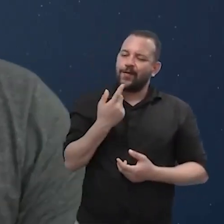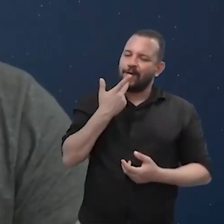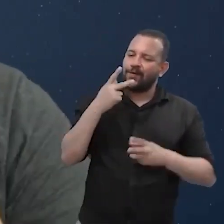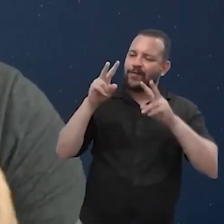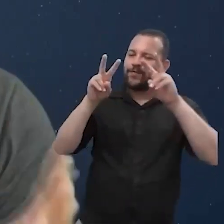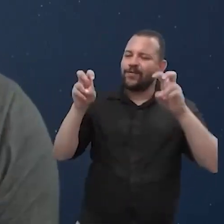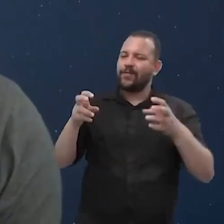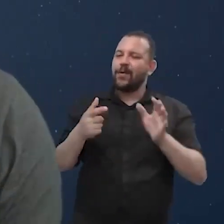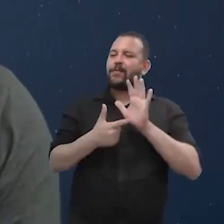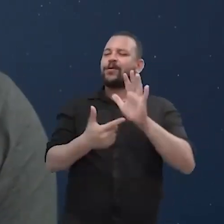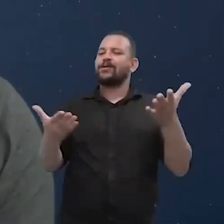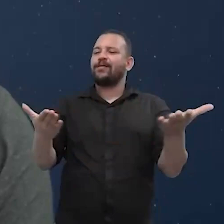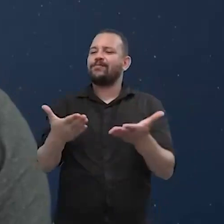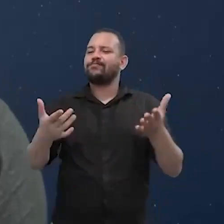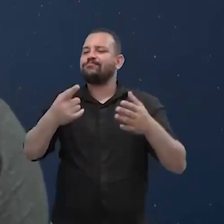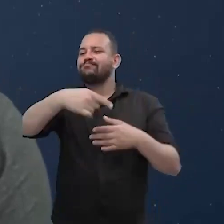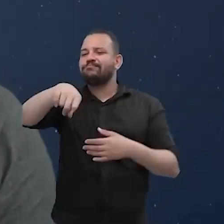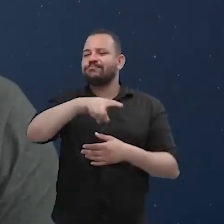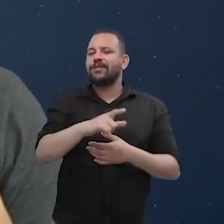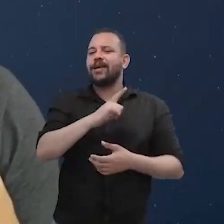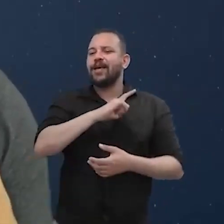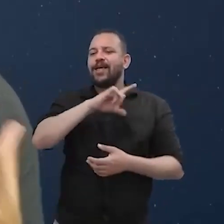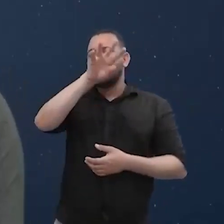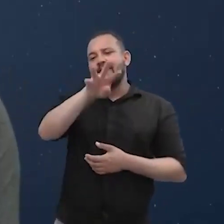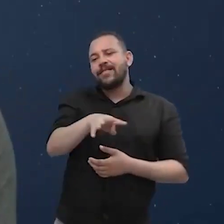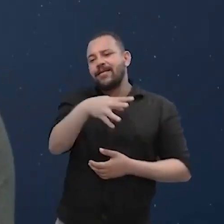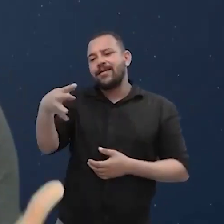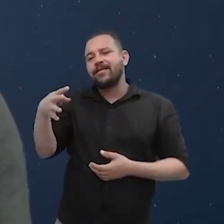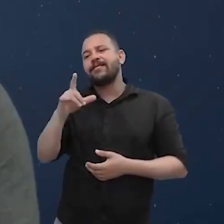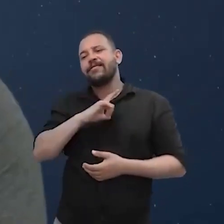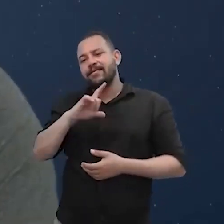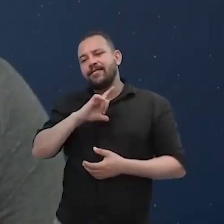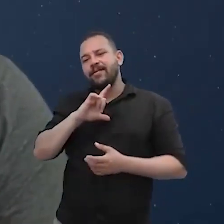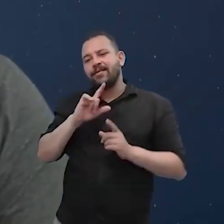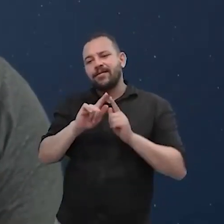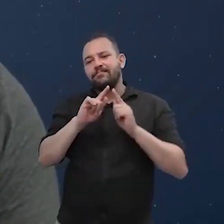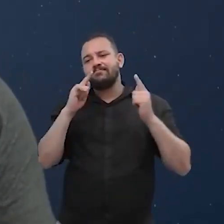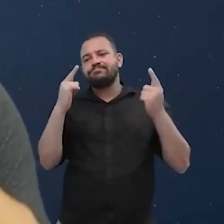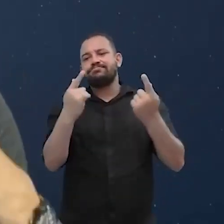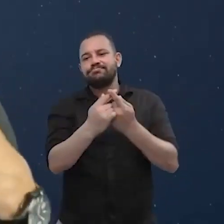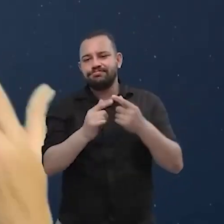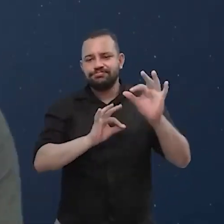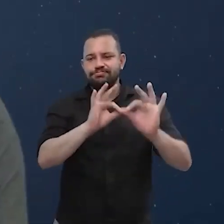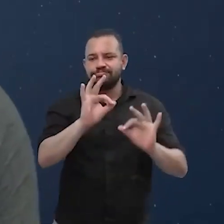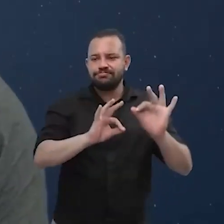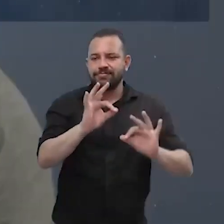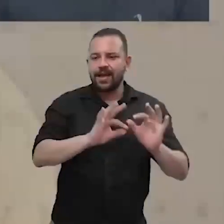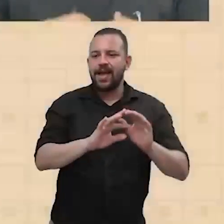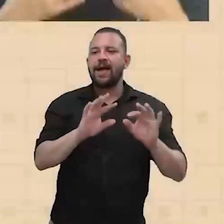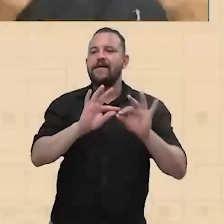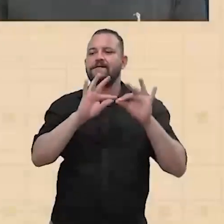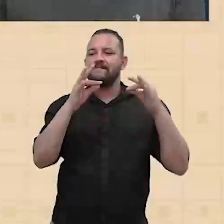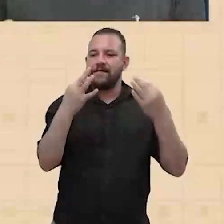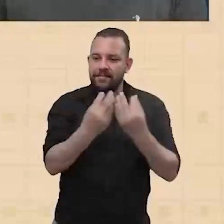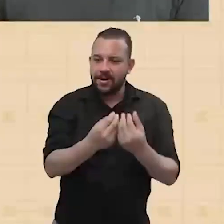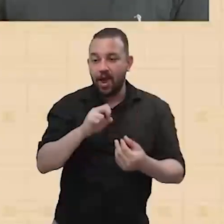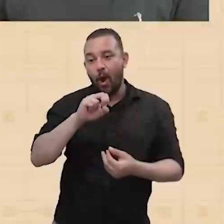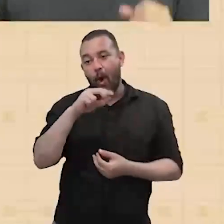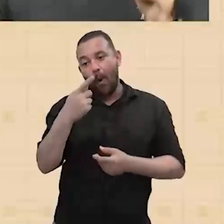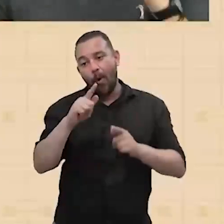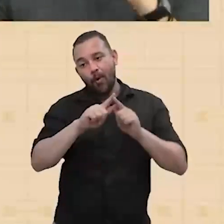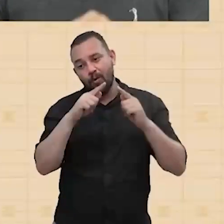agora, mostrar para vocês que a tabela periódica pode ser agrupada, organizada em família, ou